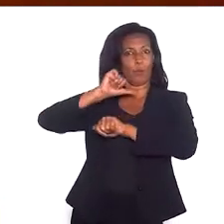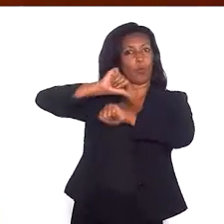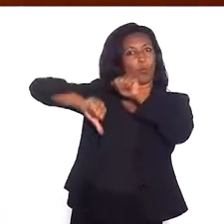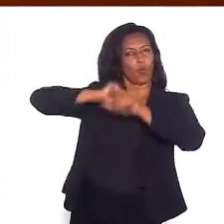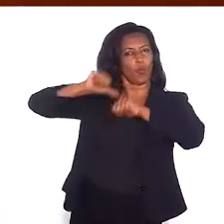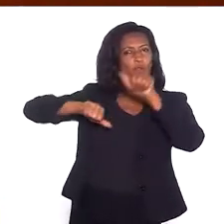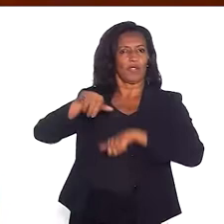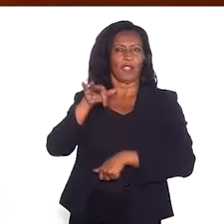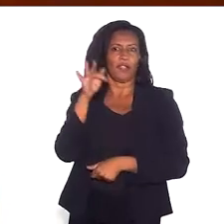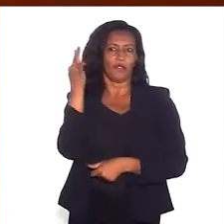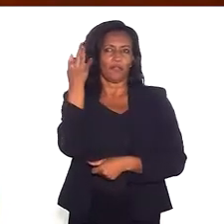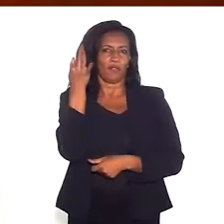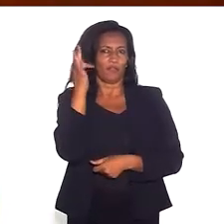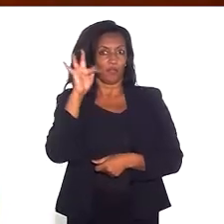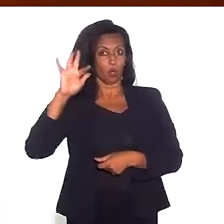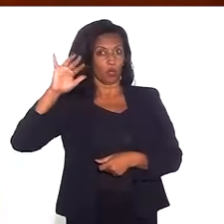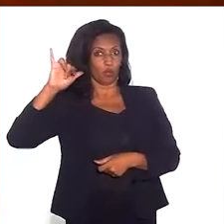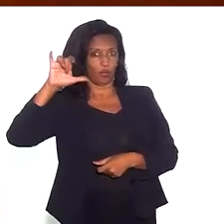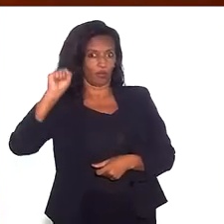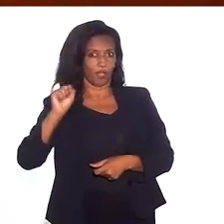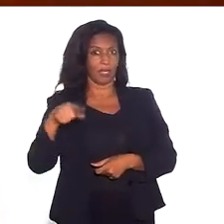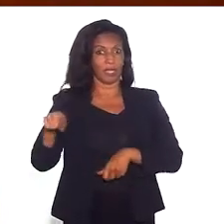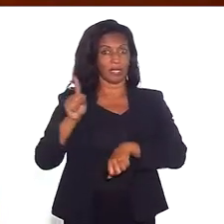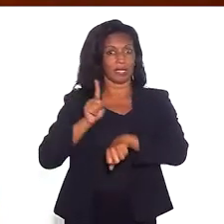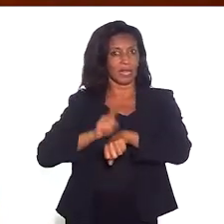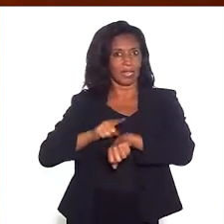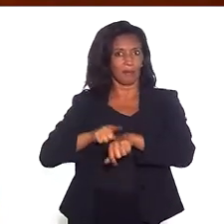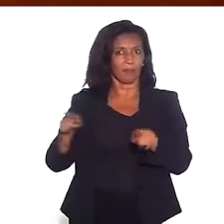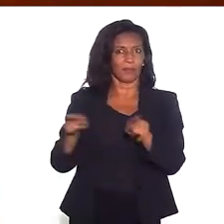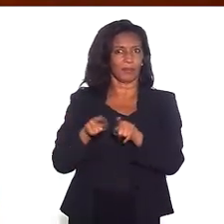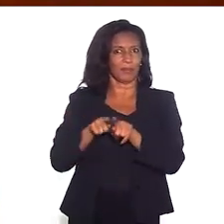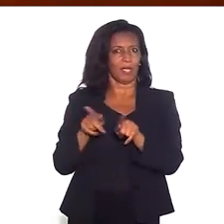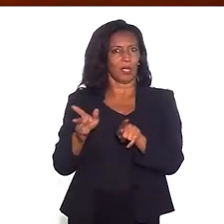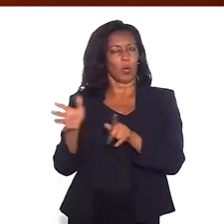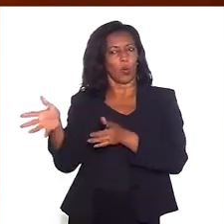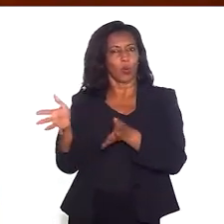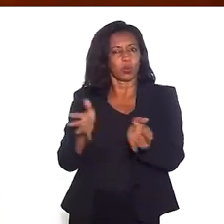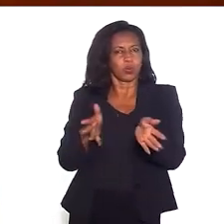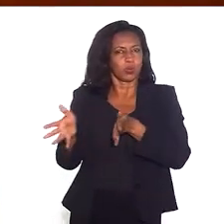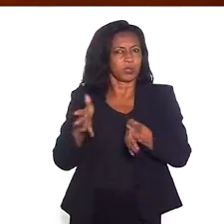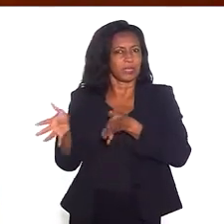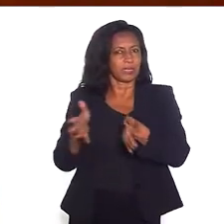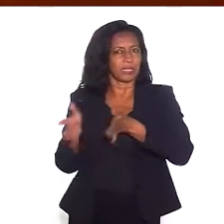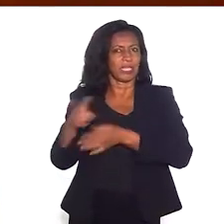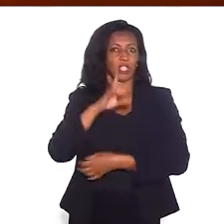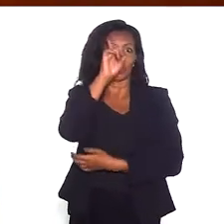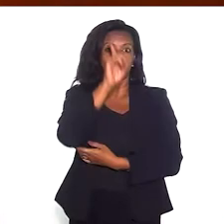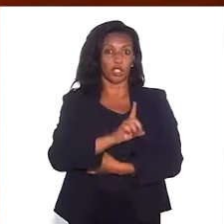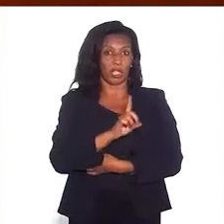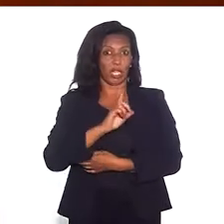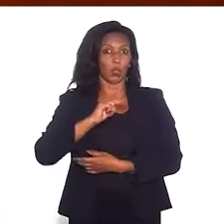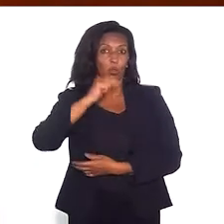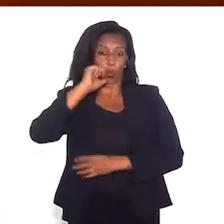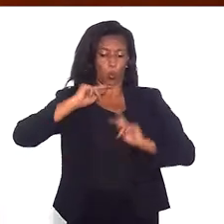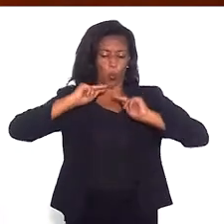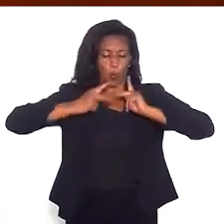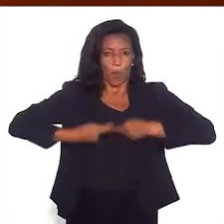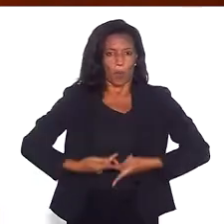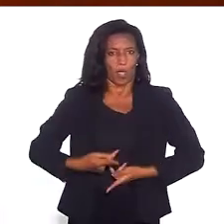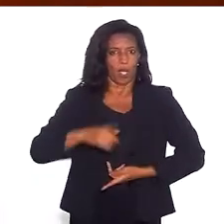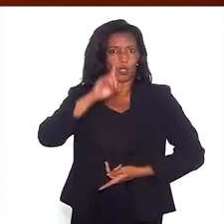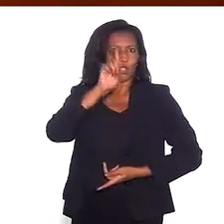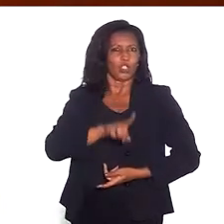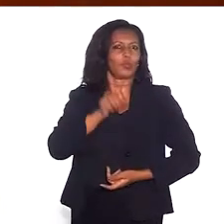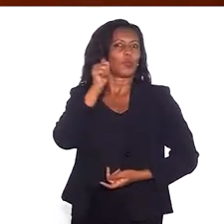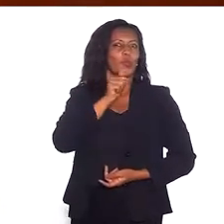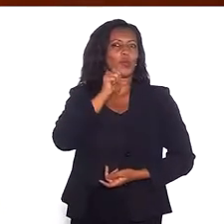Filosofia. E nesse mesmo tempo eu comecei a participar dos movimentos de direitos humanos, do movimento feminista, e